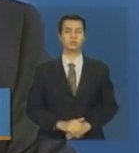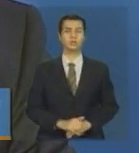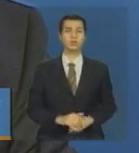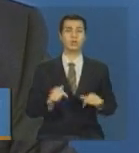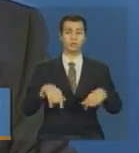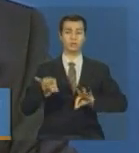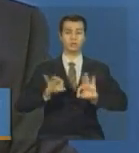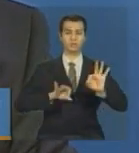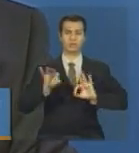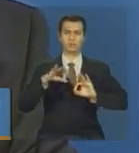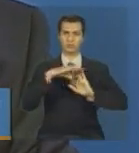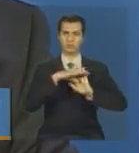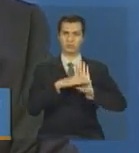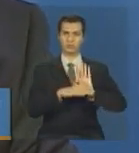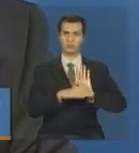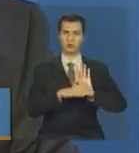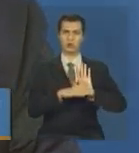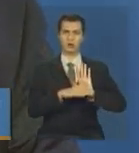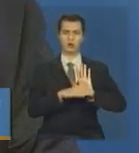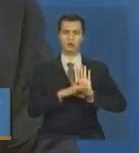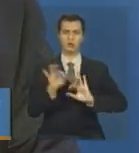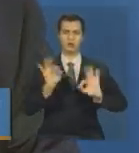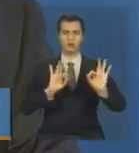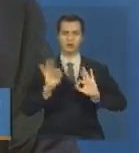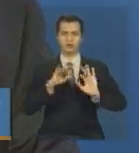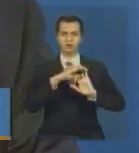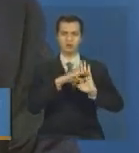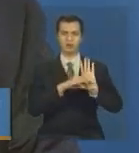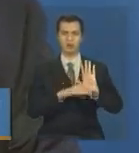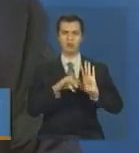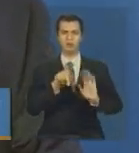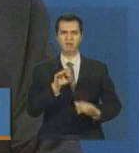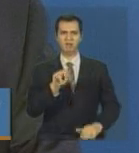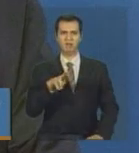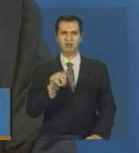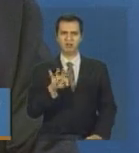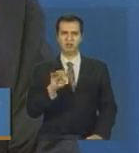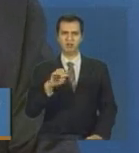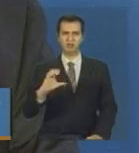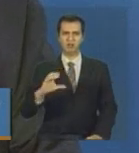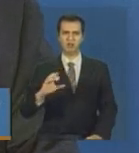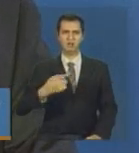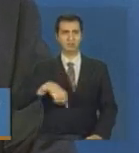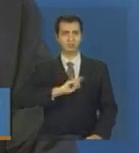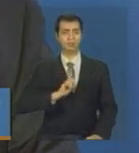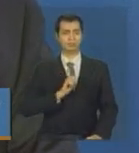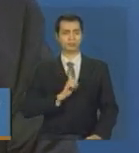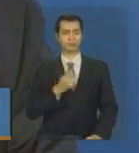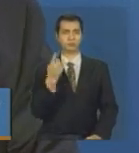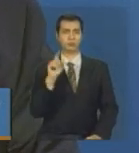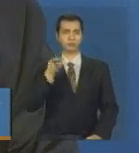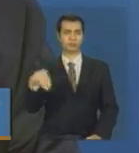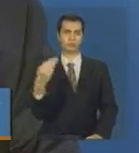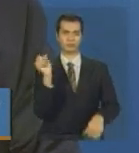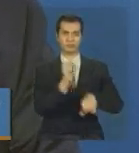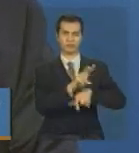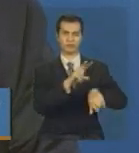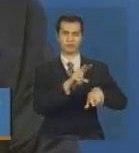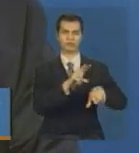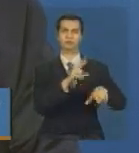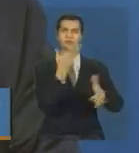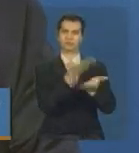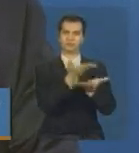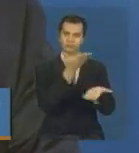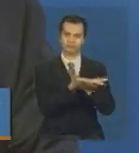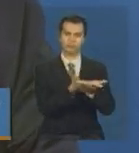programa, que é esse programa de qualificação profissional, que é o Pronatec. Nós temos 1 milhão de vagas disponíveis, elas